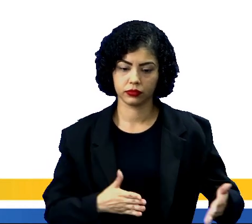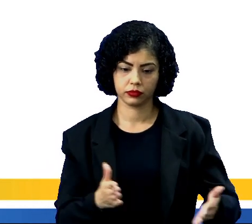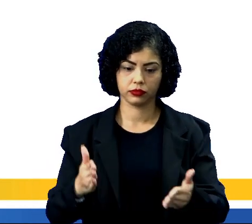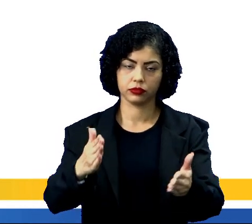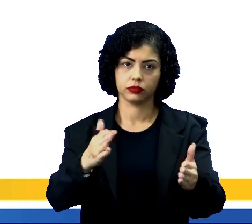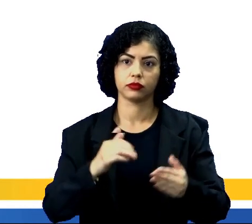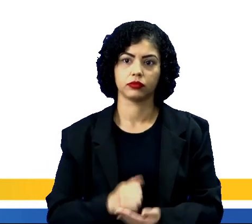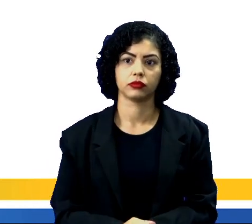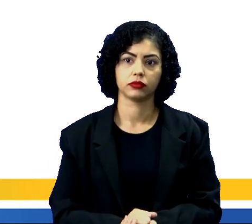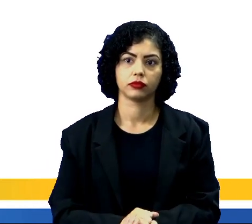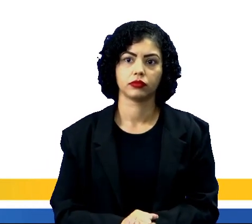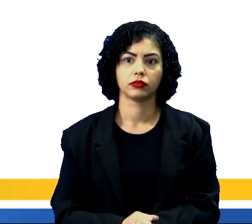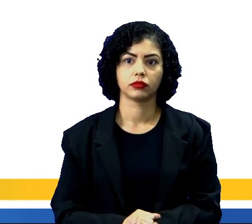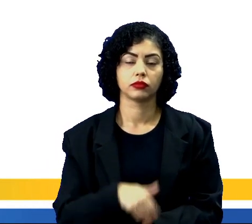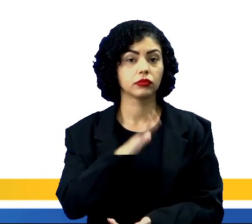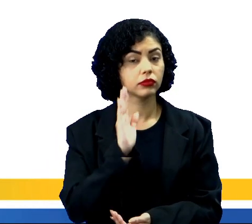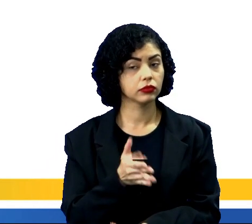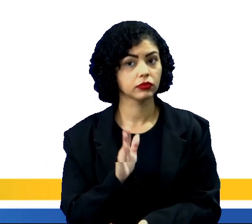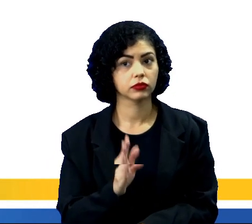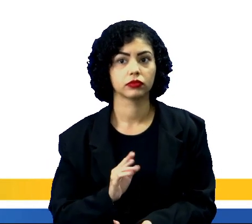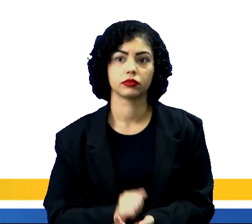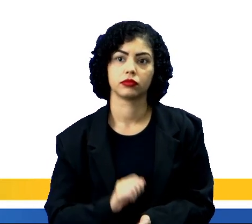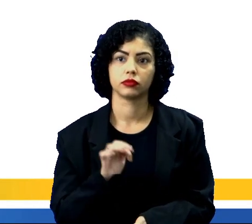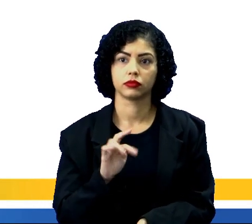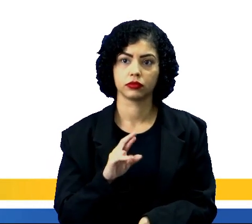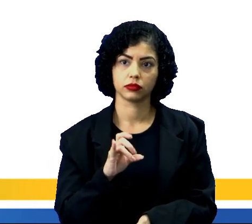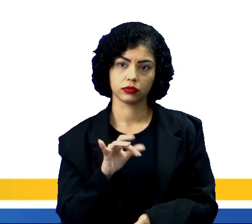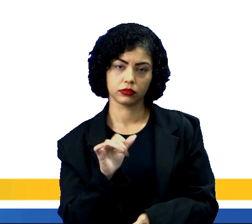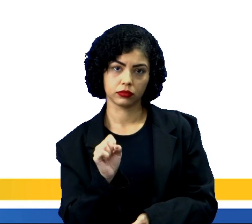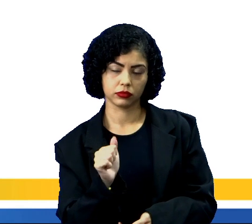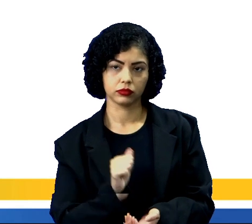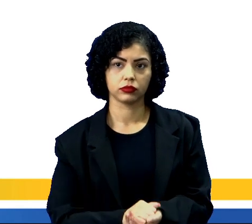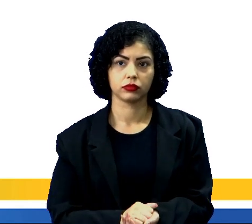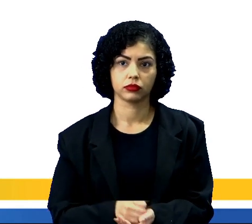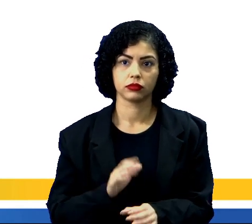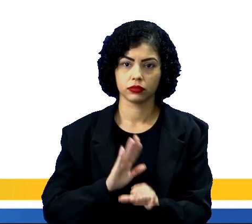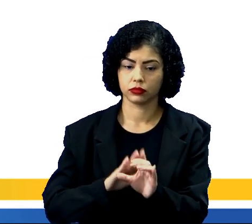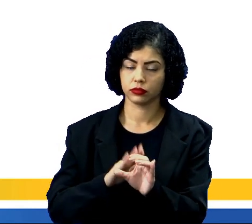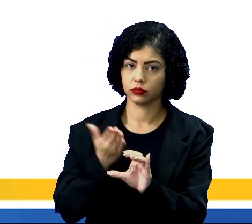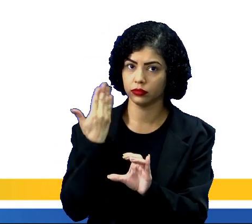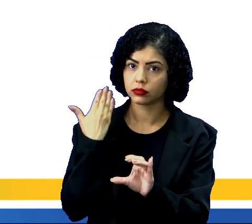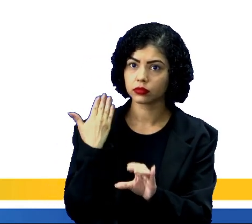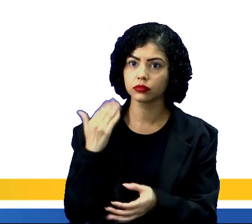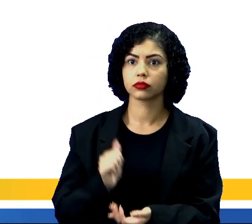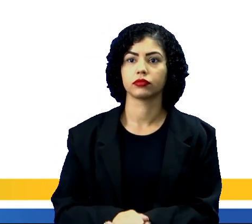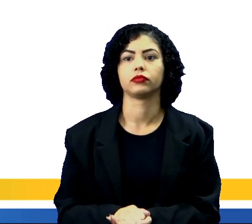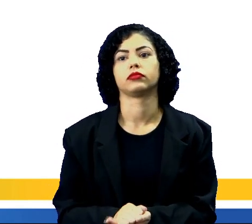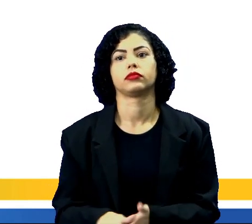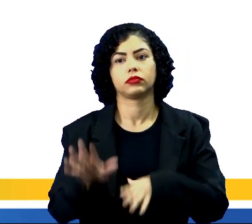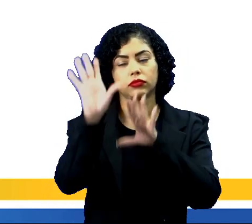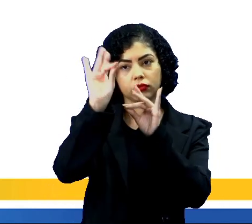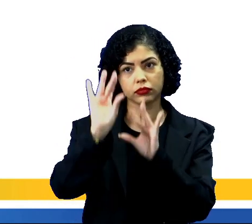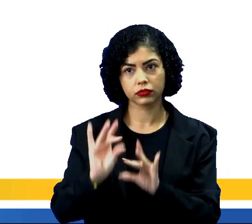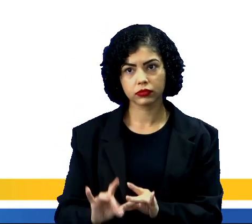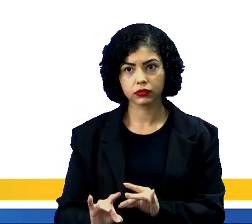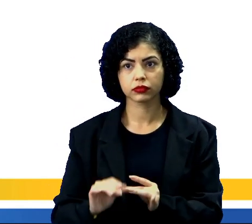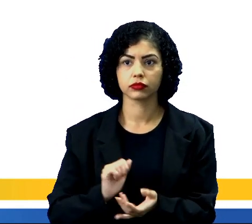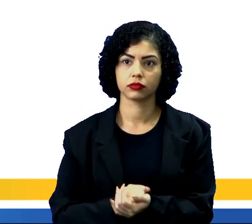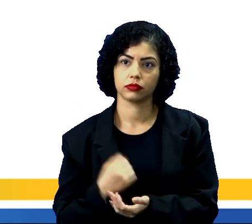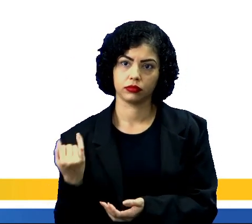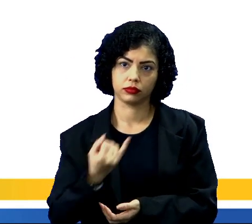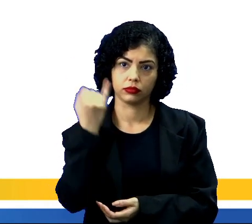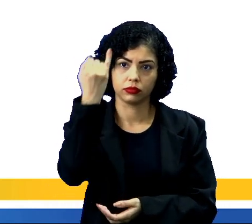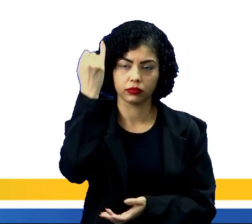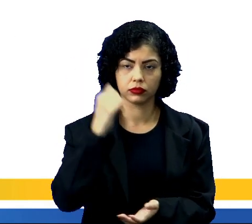Tibre. Já os etruscos, antes da criação de Roma, se destacavam como uma das